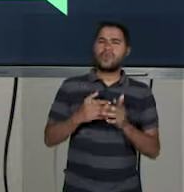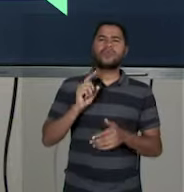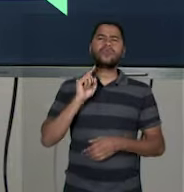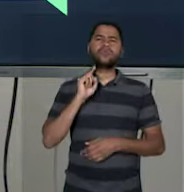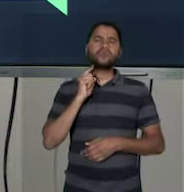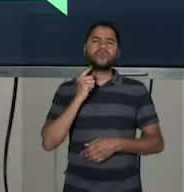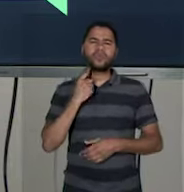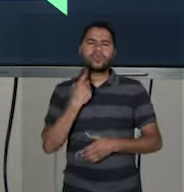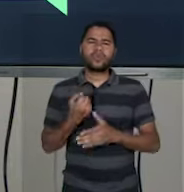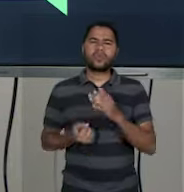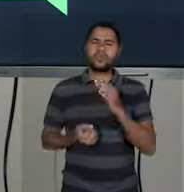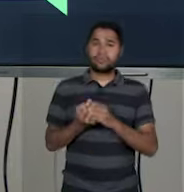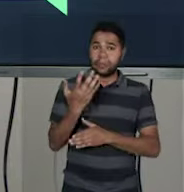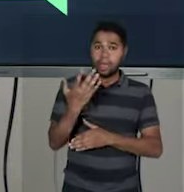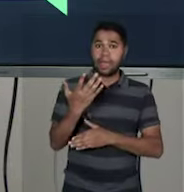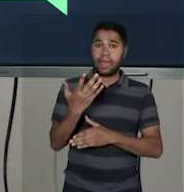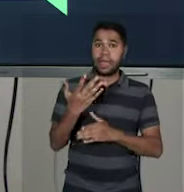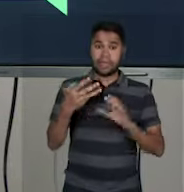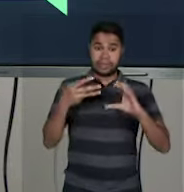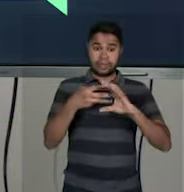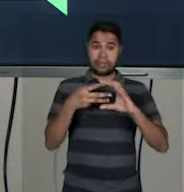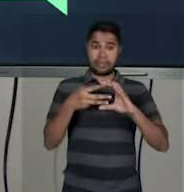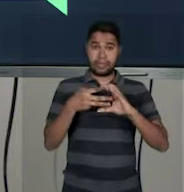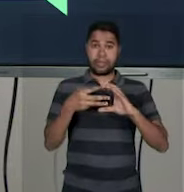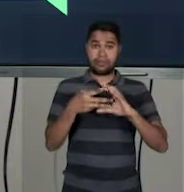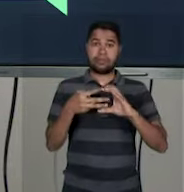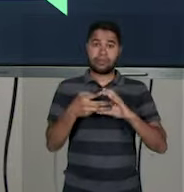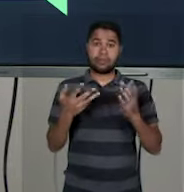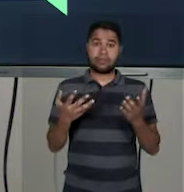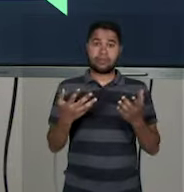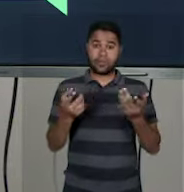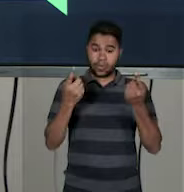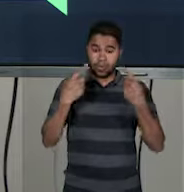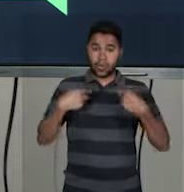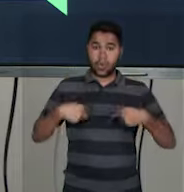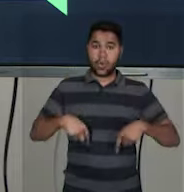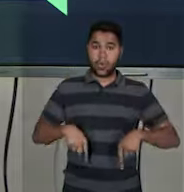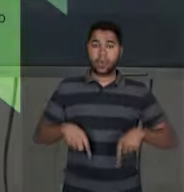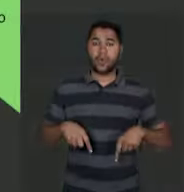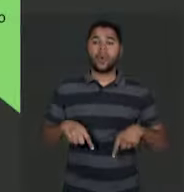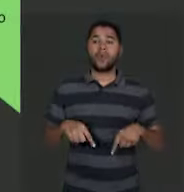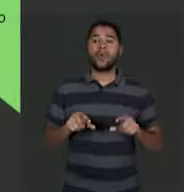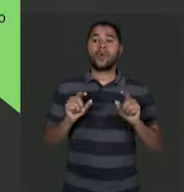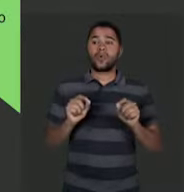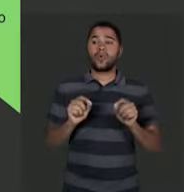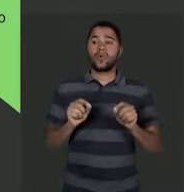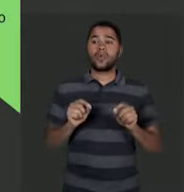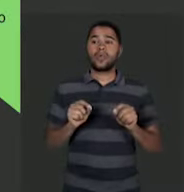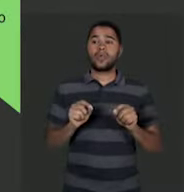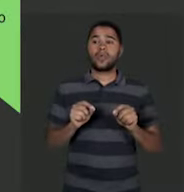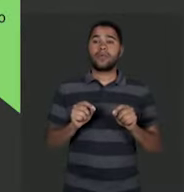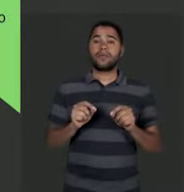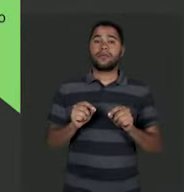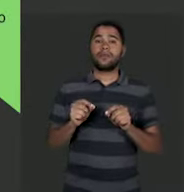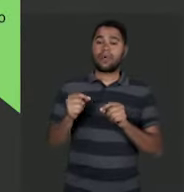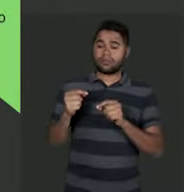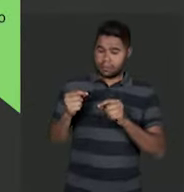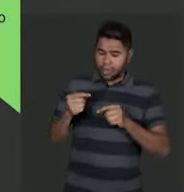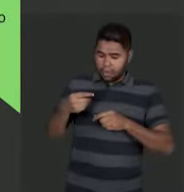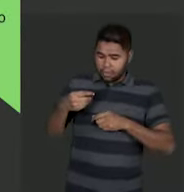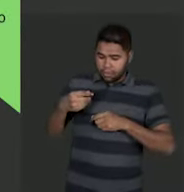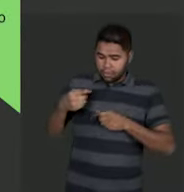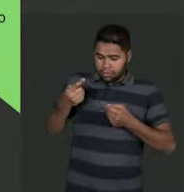são produzidas pelas nossas células, pelas células do nosso corpo, elas vão ser transportadas